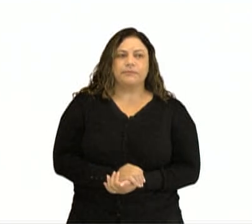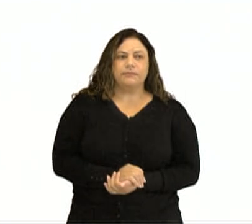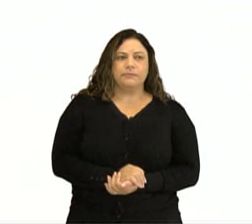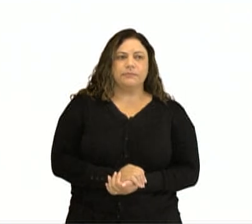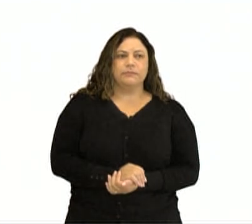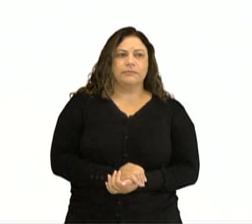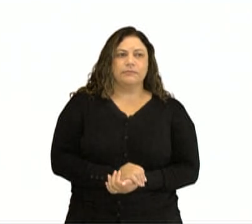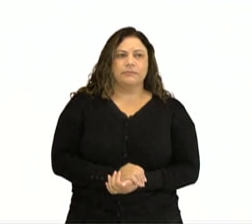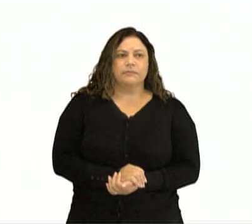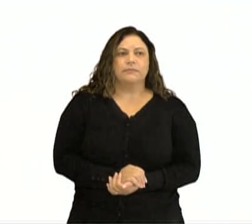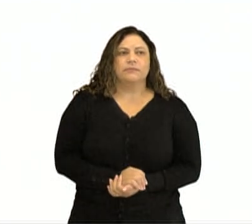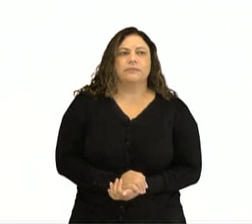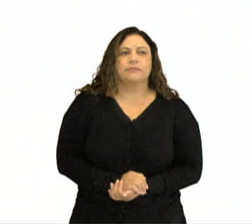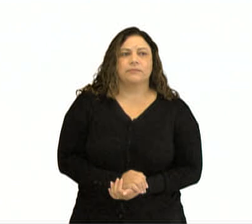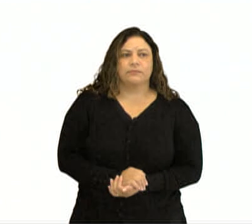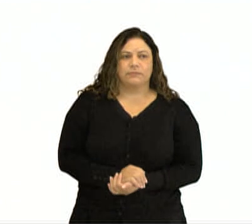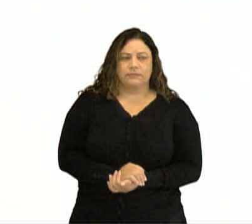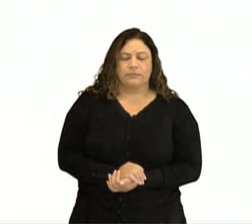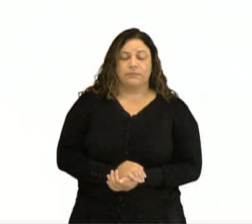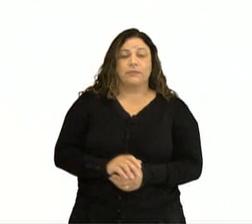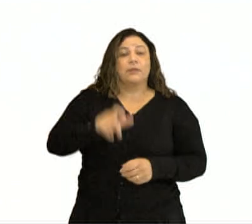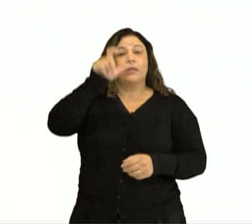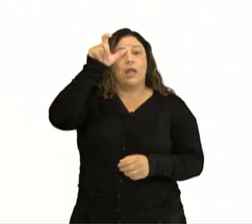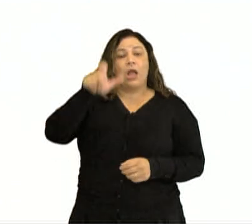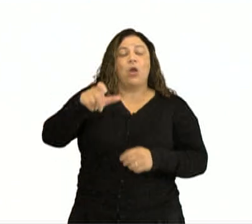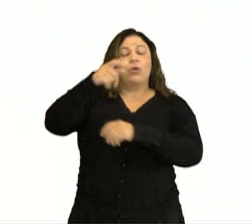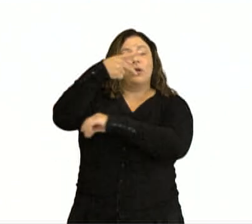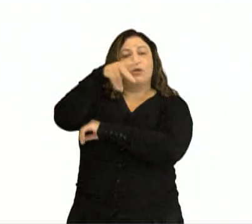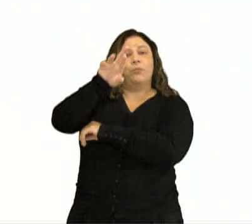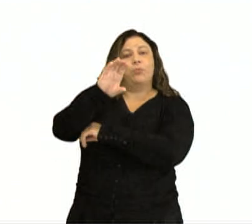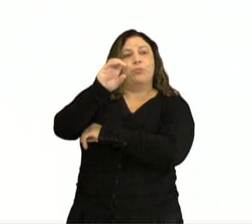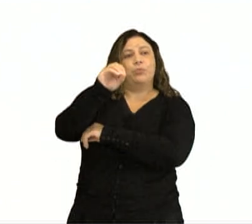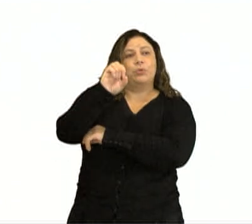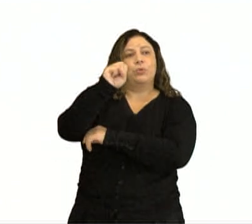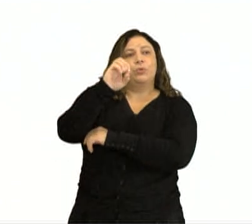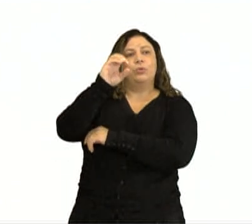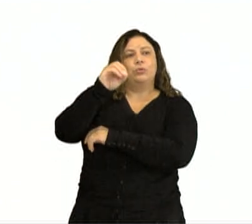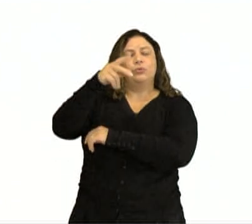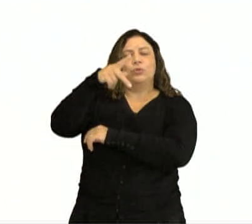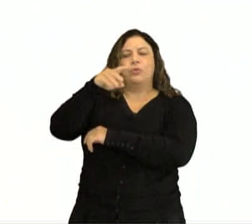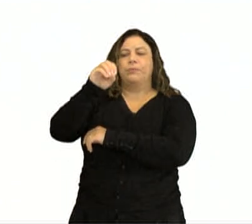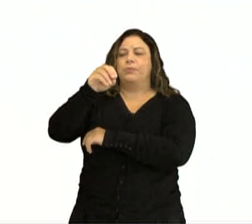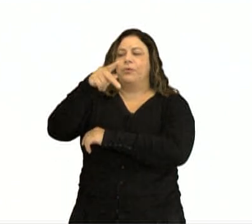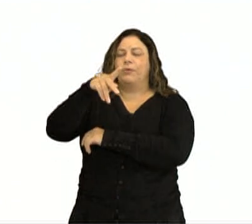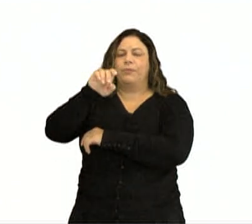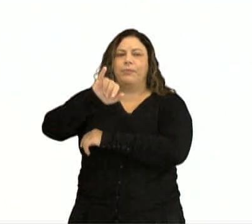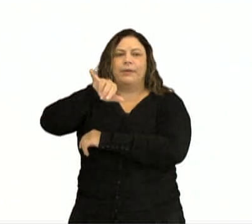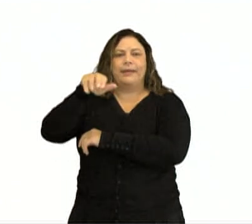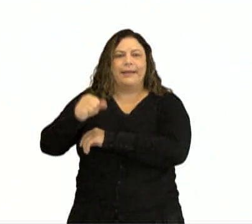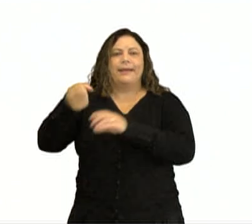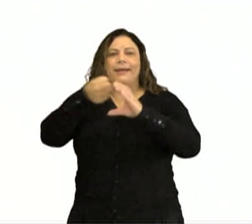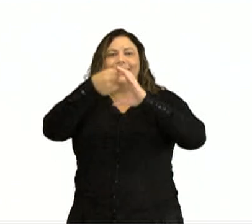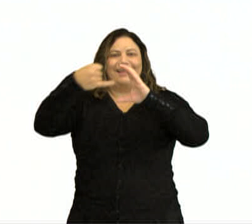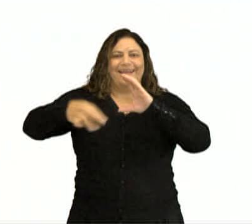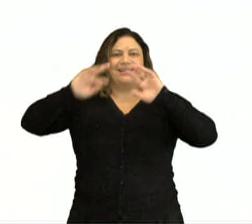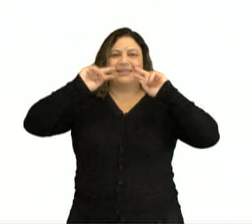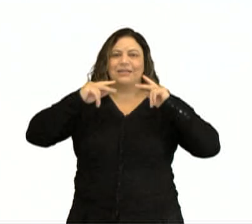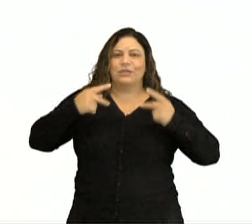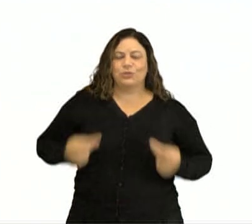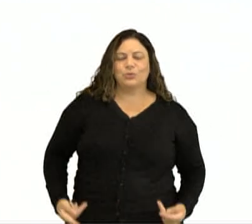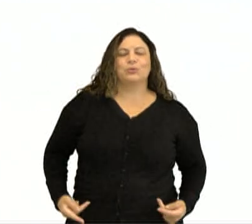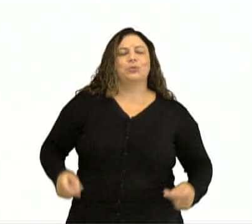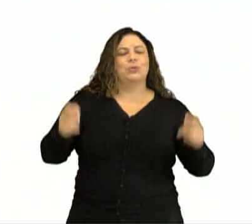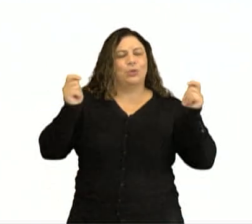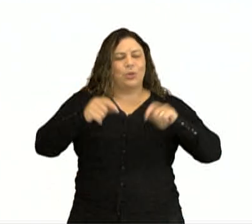A personificação ou prosopopeia são atribuição de características humanas a